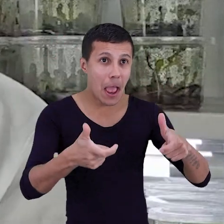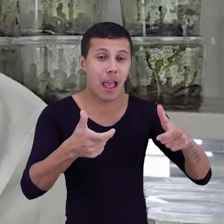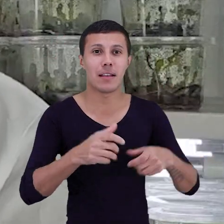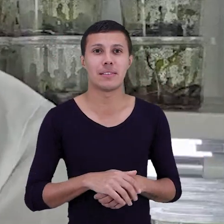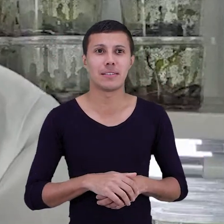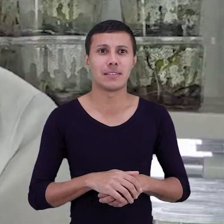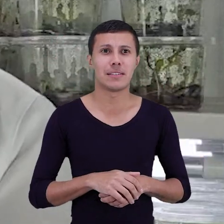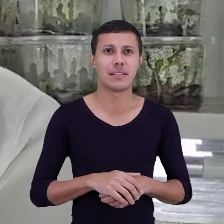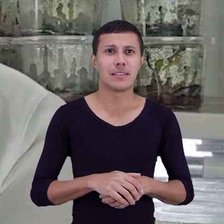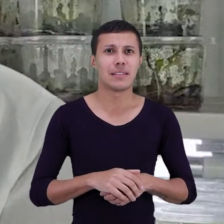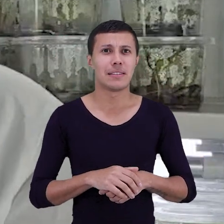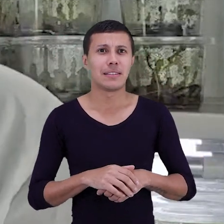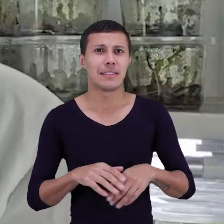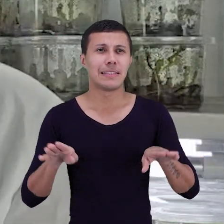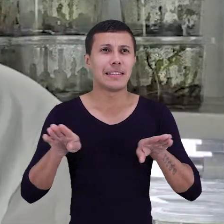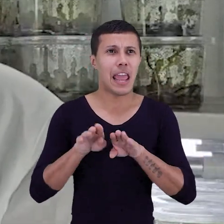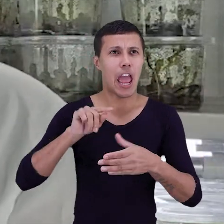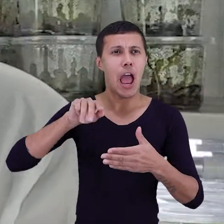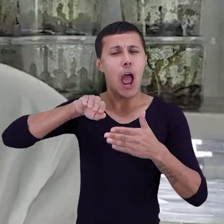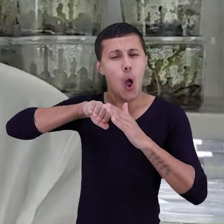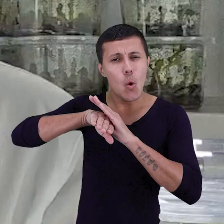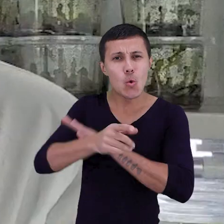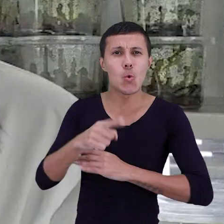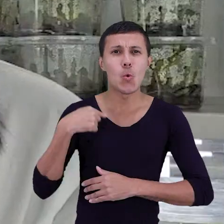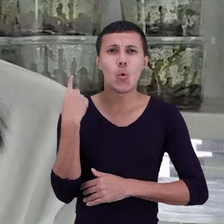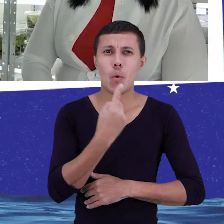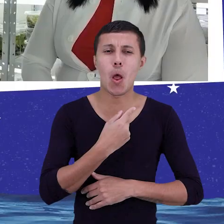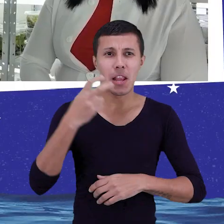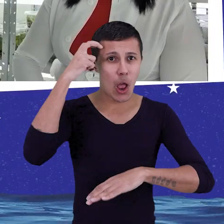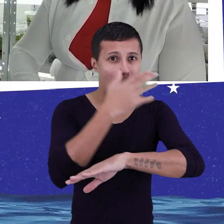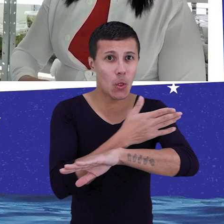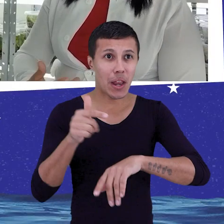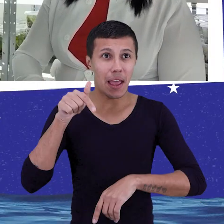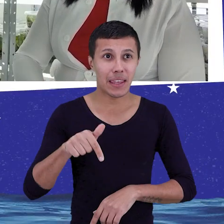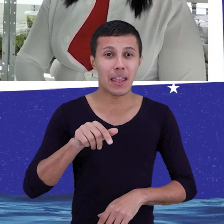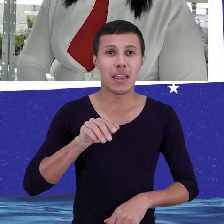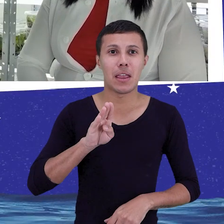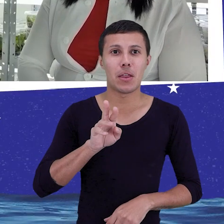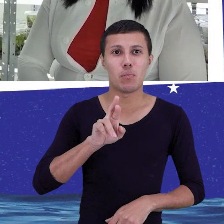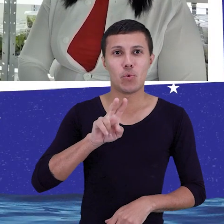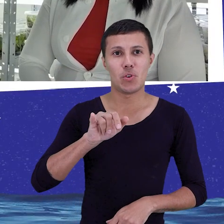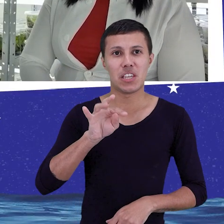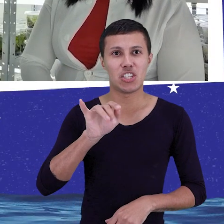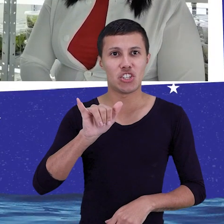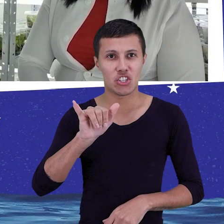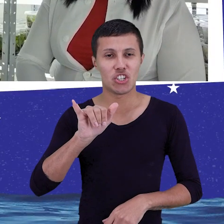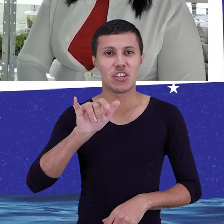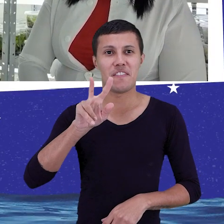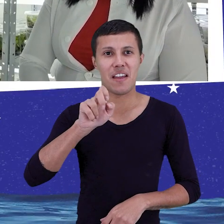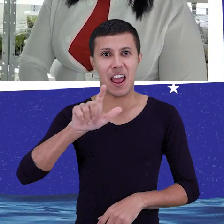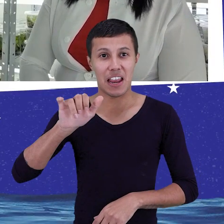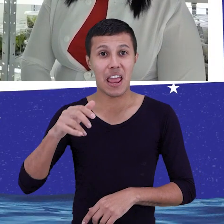tem música de Buriti, dessa cultura, então a nossa é a Buriti Valley. Buriti também é uma fruta? É uma